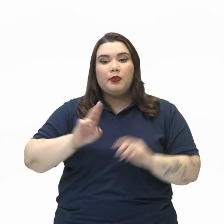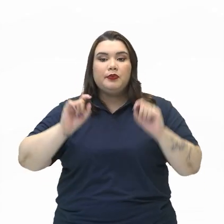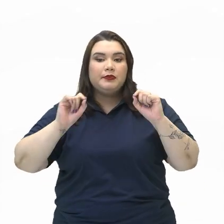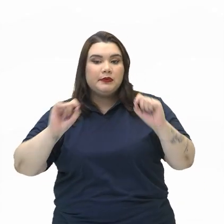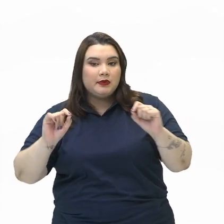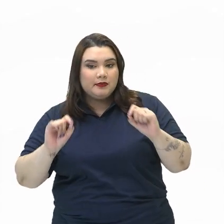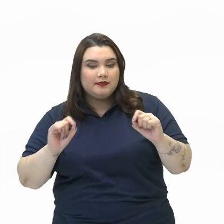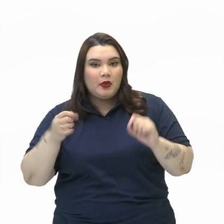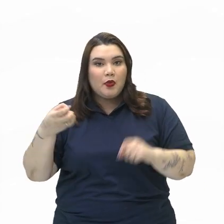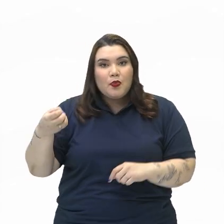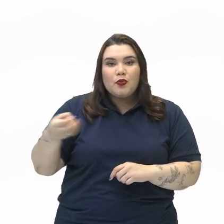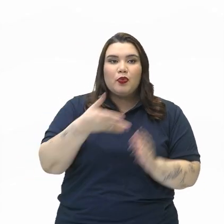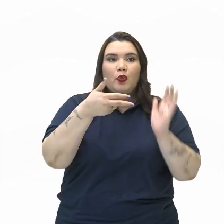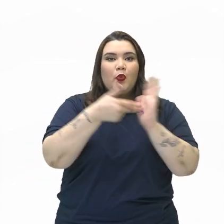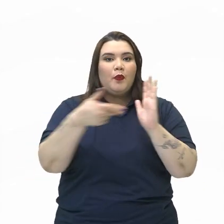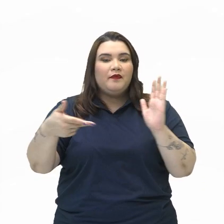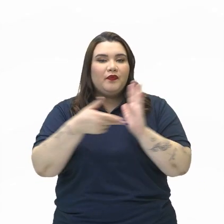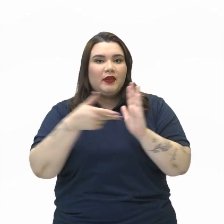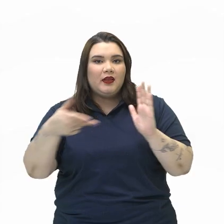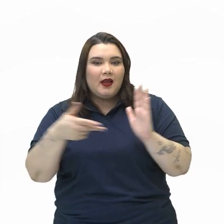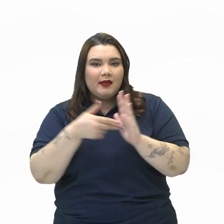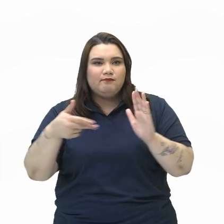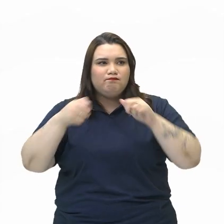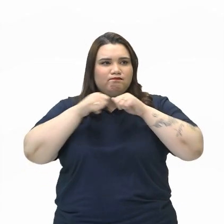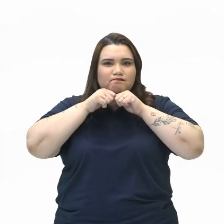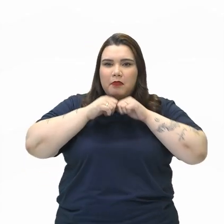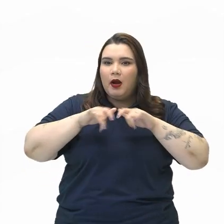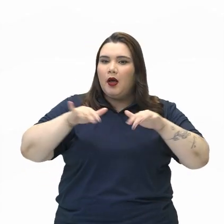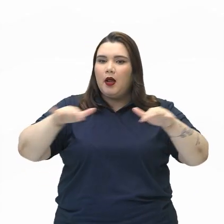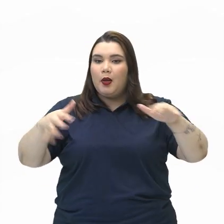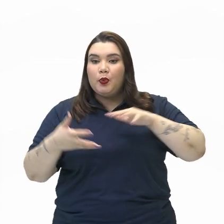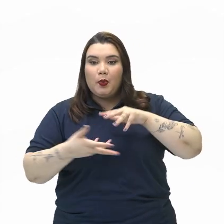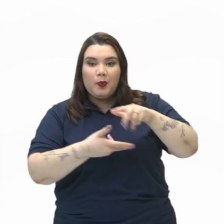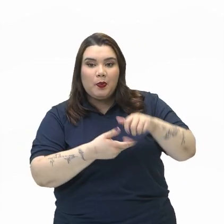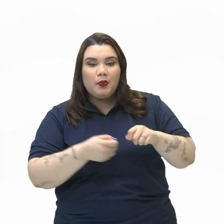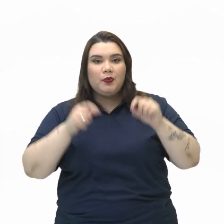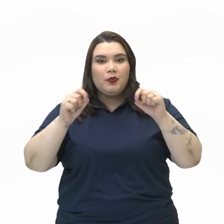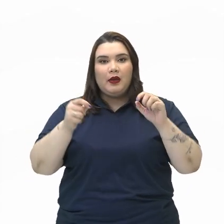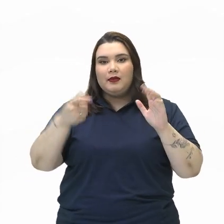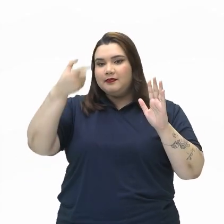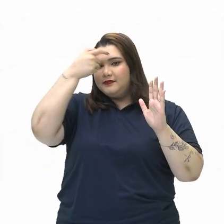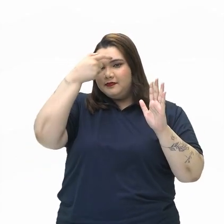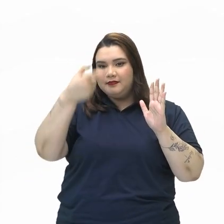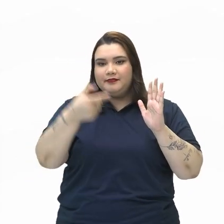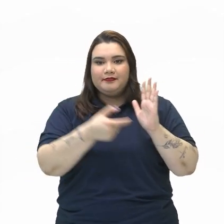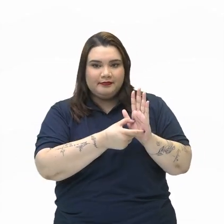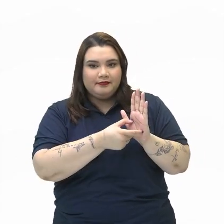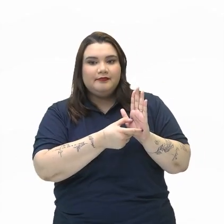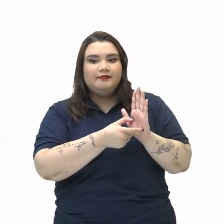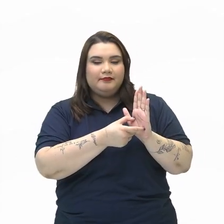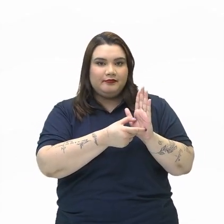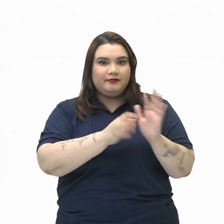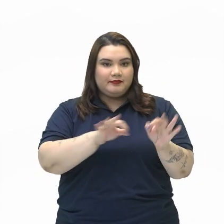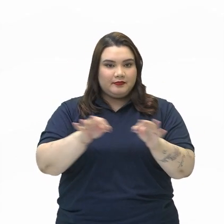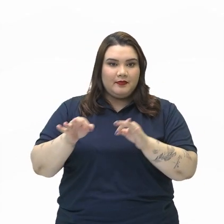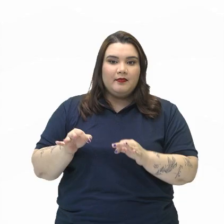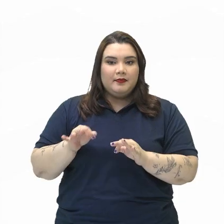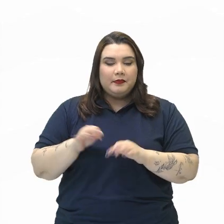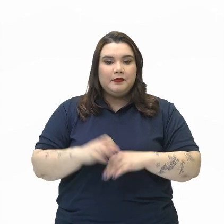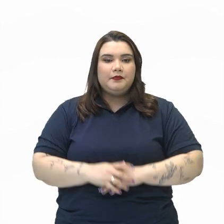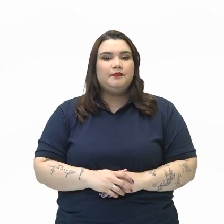aí essa novidade que vem surgindo, tomando conta do mundo aí, que é a inteligência artificial. Perfeito,